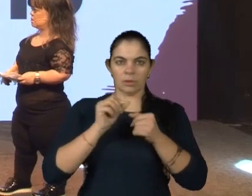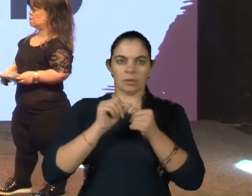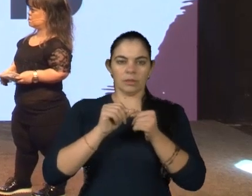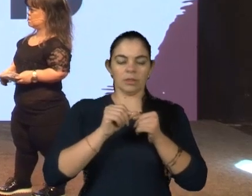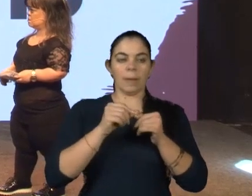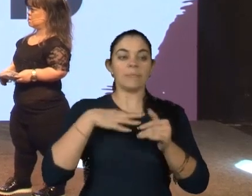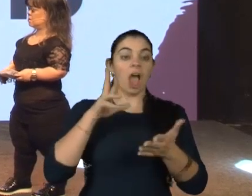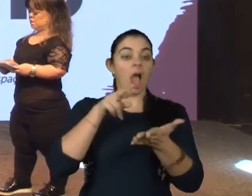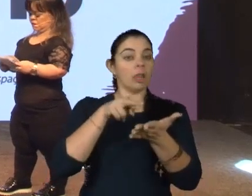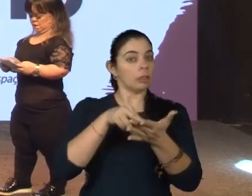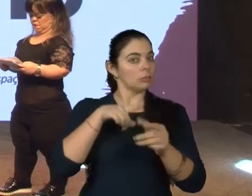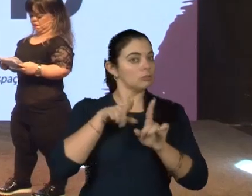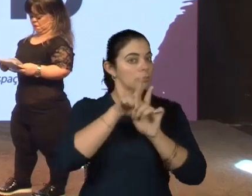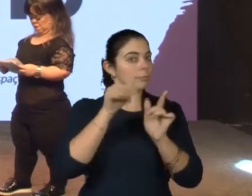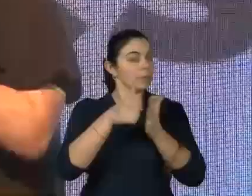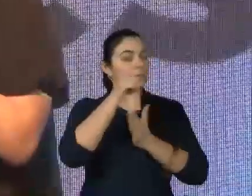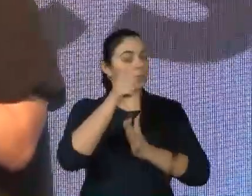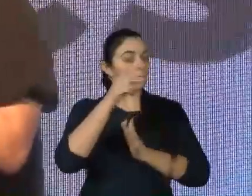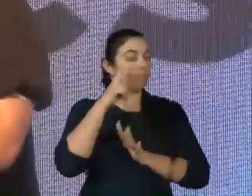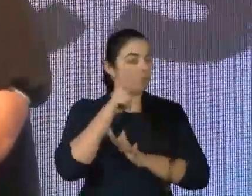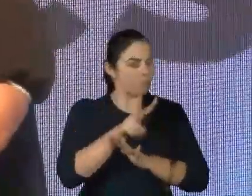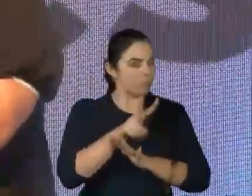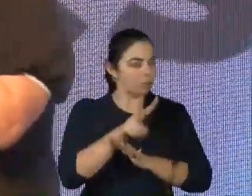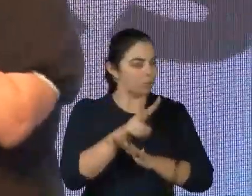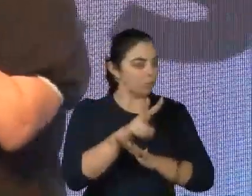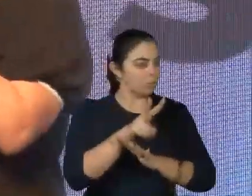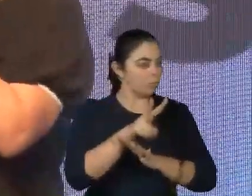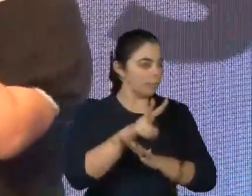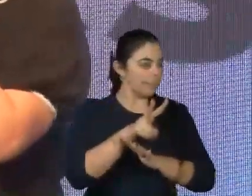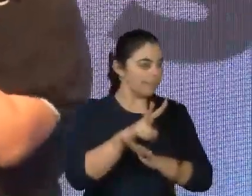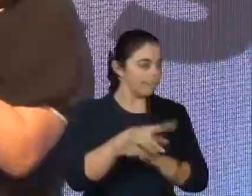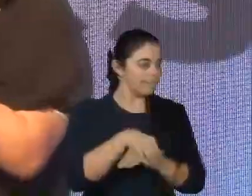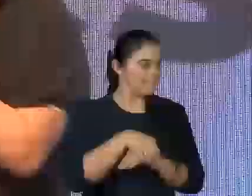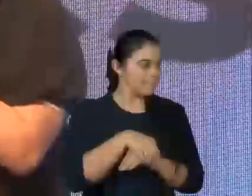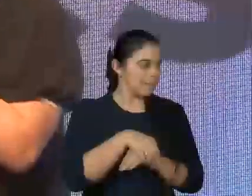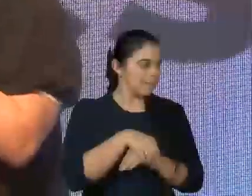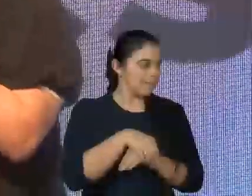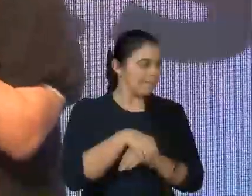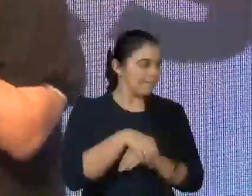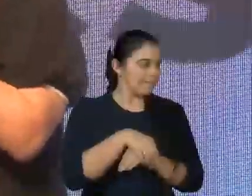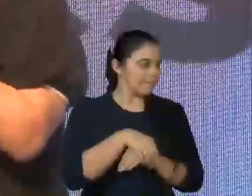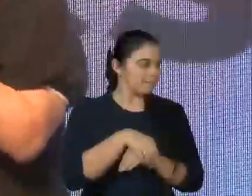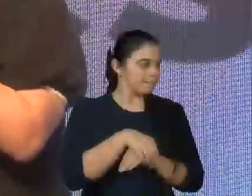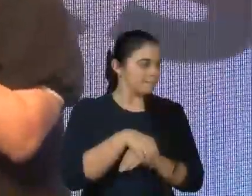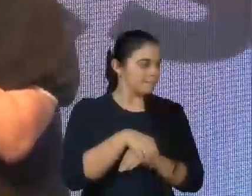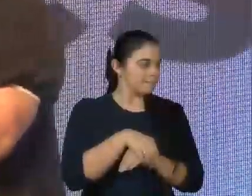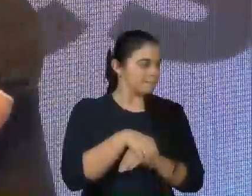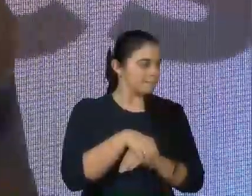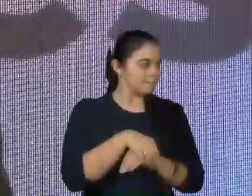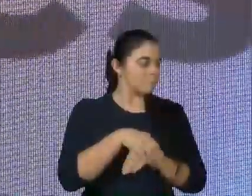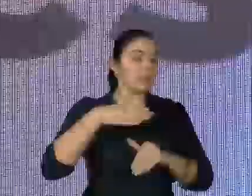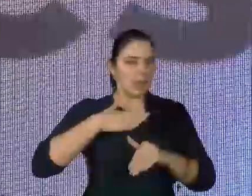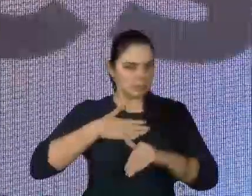Eu fui atrás da minha realidade, né? Então, eu fiz, Eu fiz as